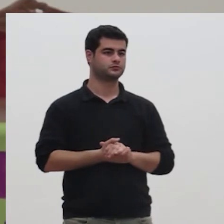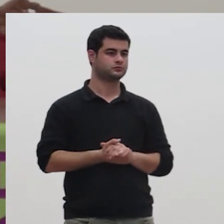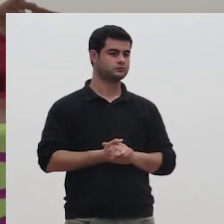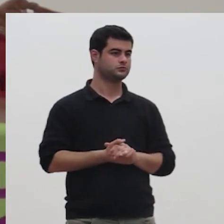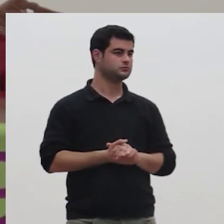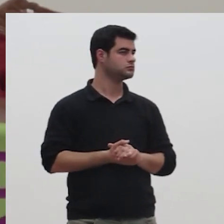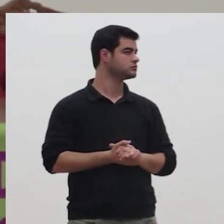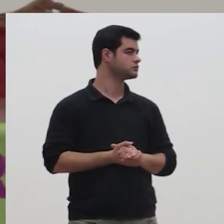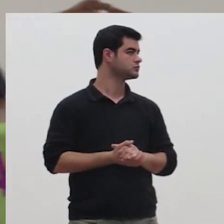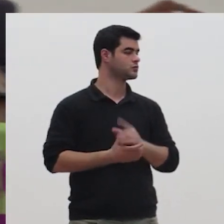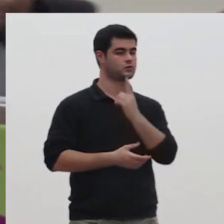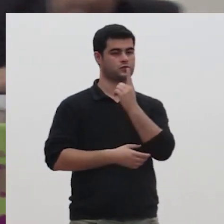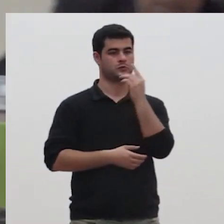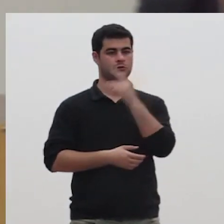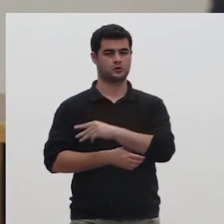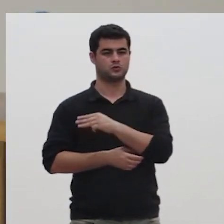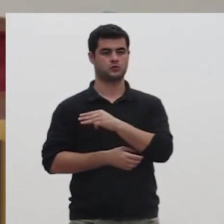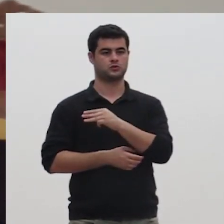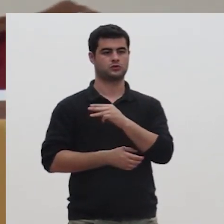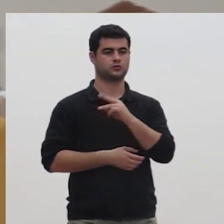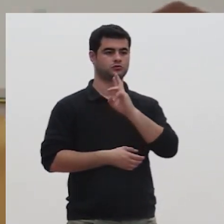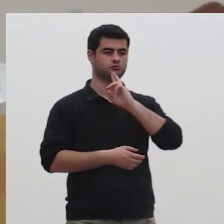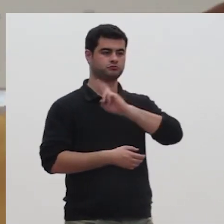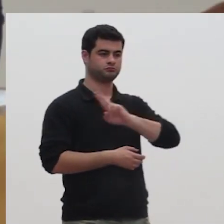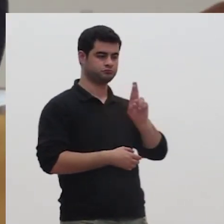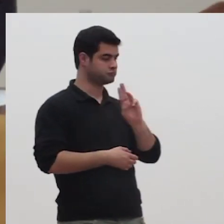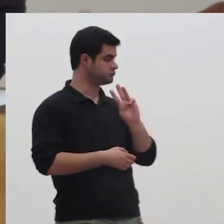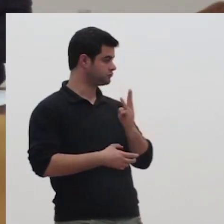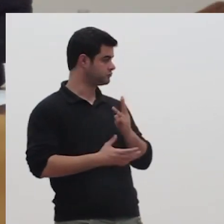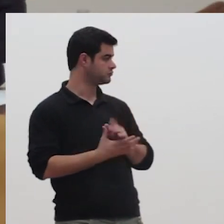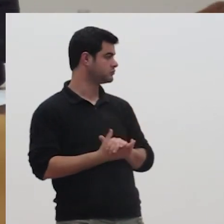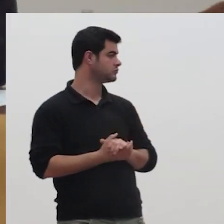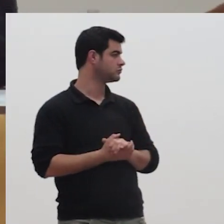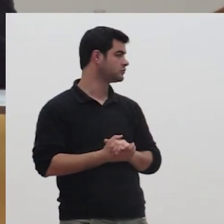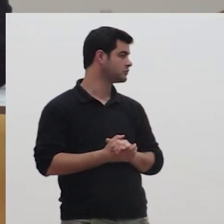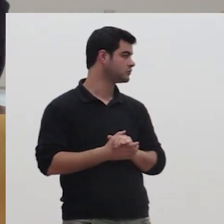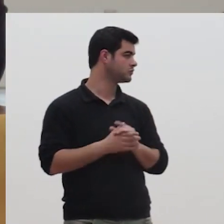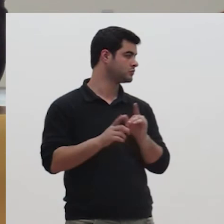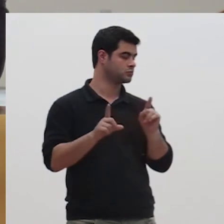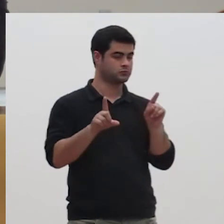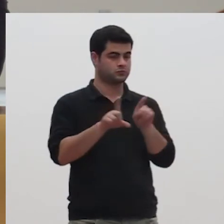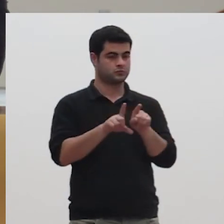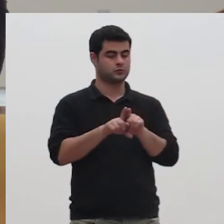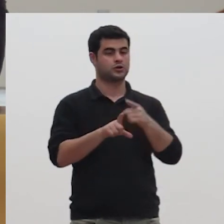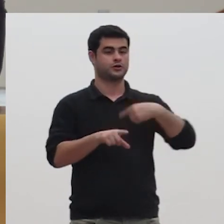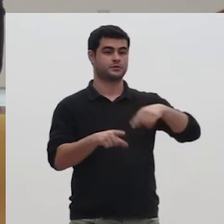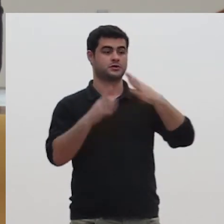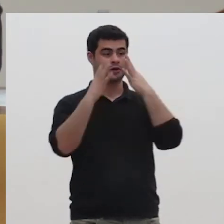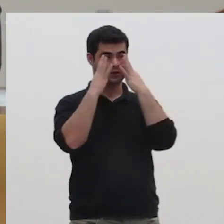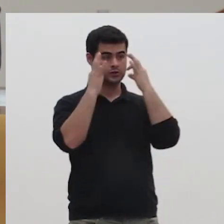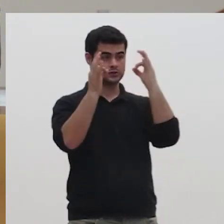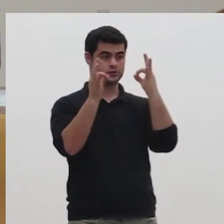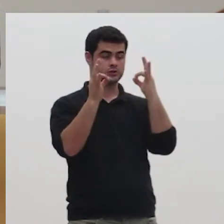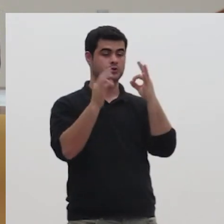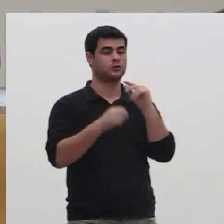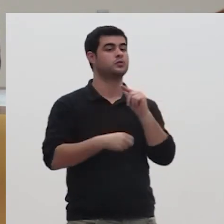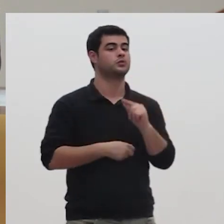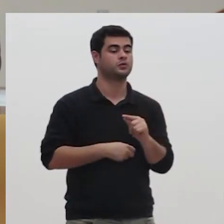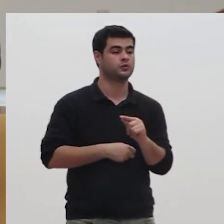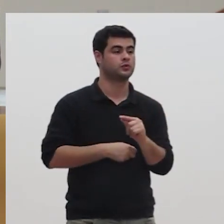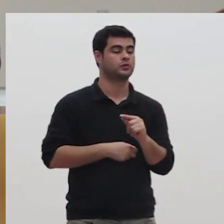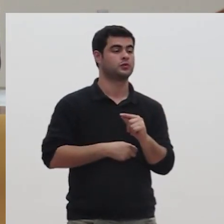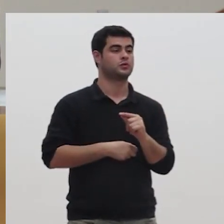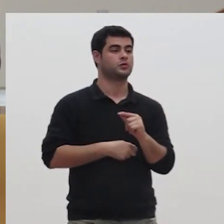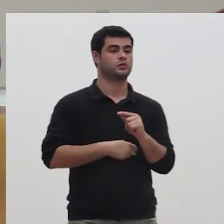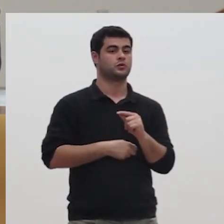1 minuto para a tréplica. Nós também temos que prestar muita atenção que,